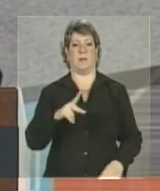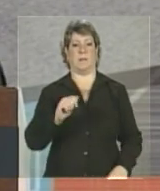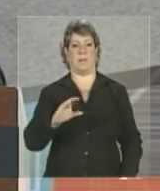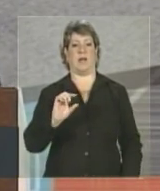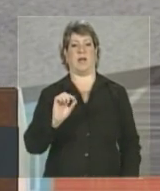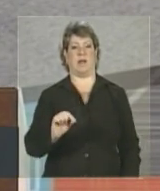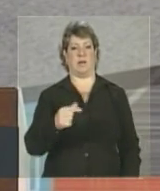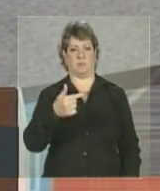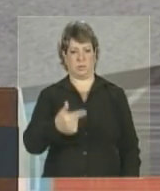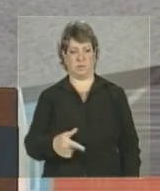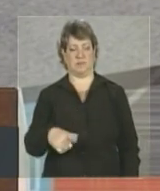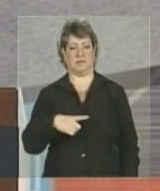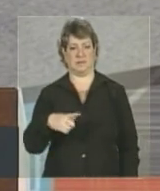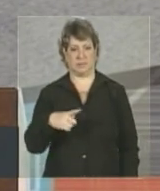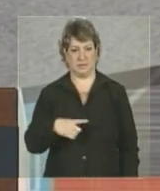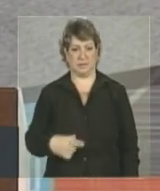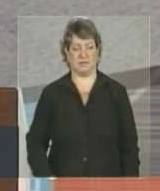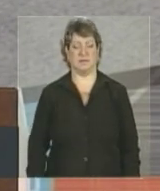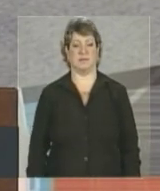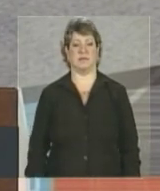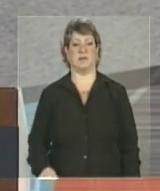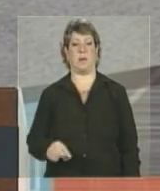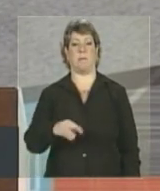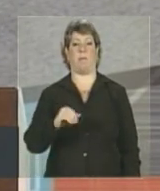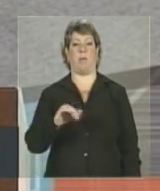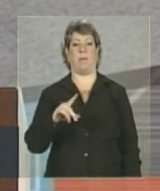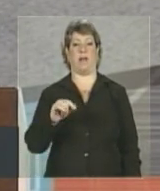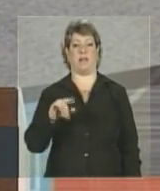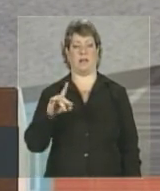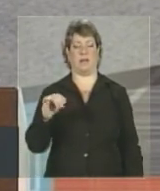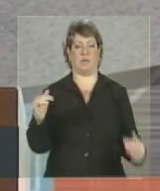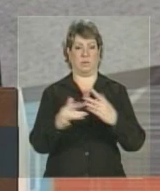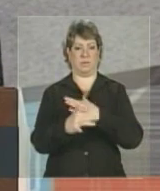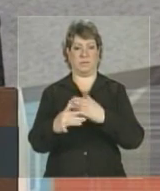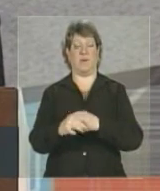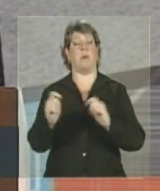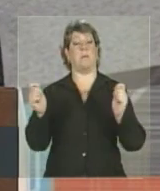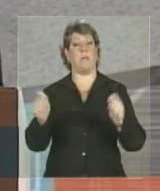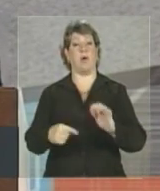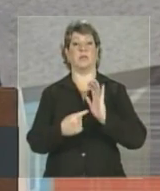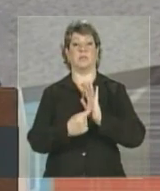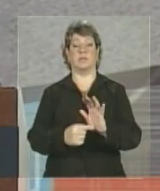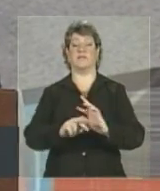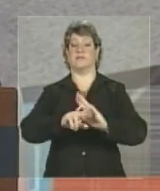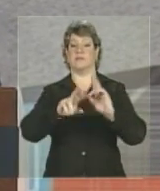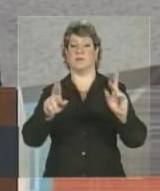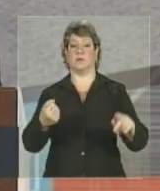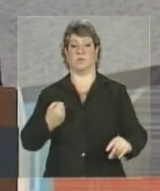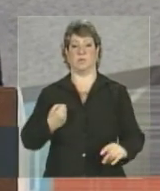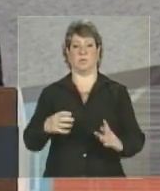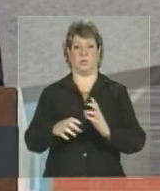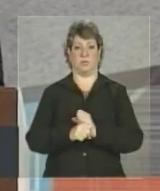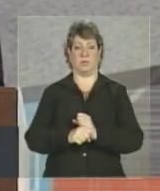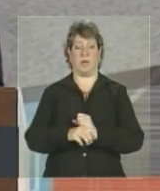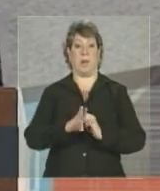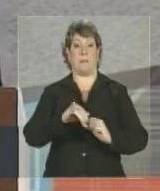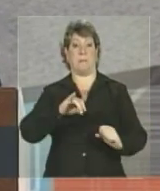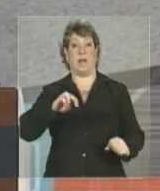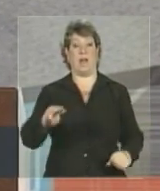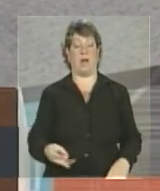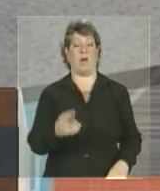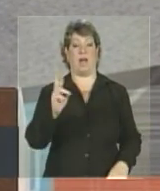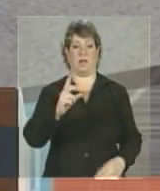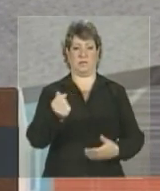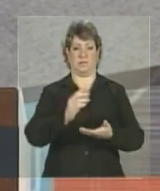da Mobilidade Urbana Grandes Cidades, podem ser expressos com diversos números. Os bilhões de reais